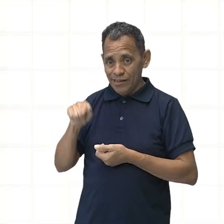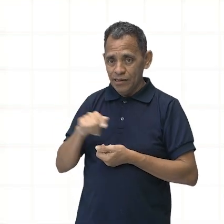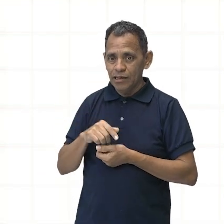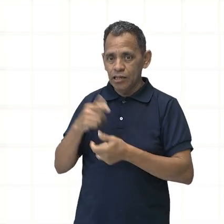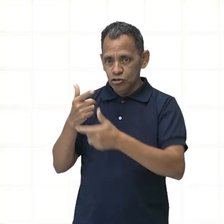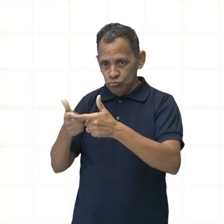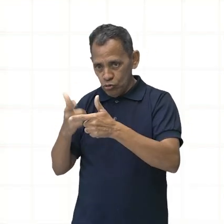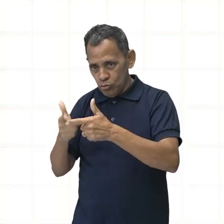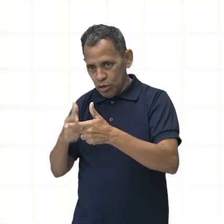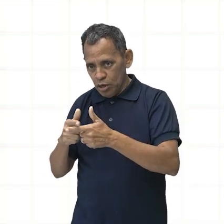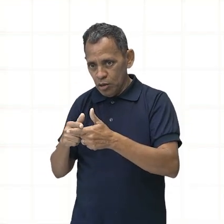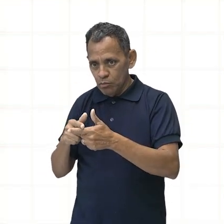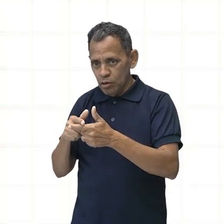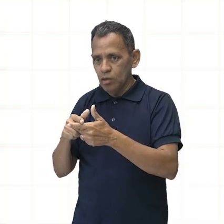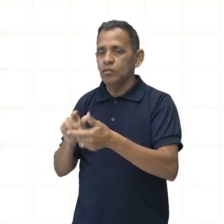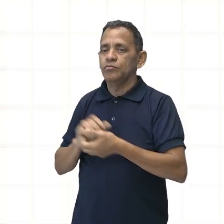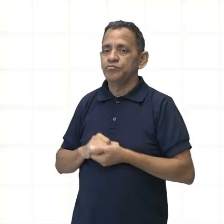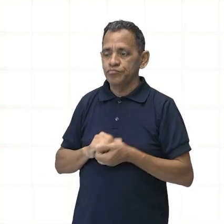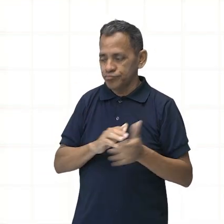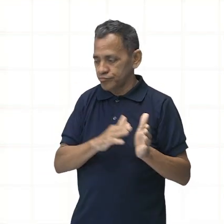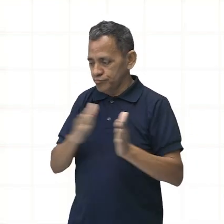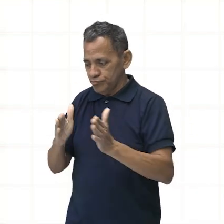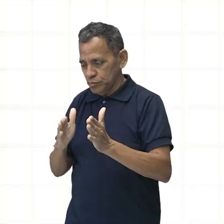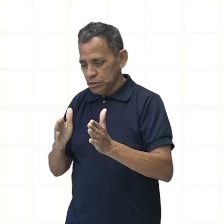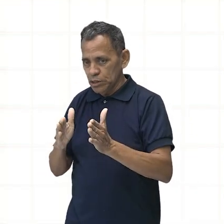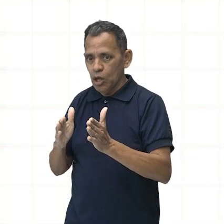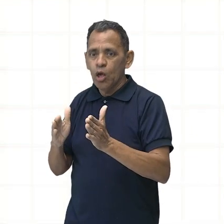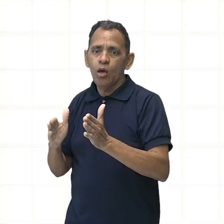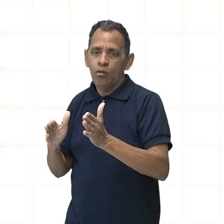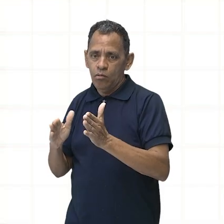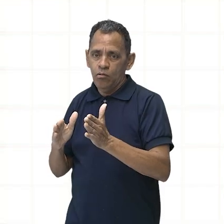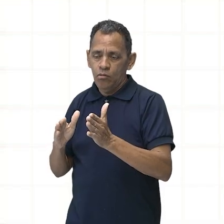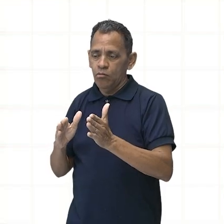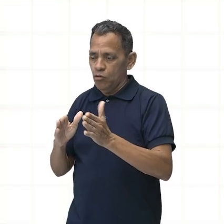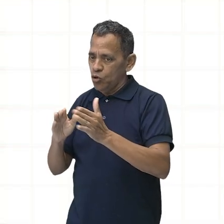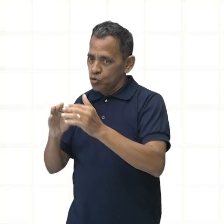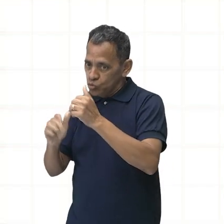passar, pode acontecer dos postos de trabalho